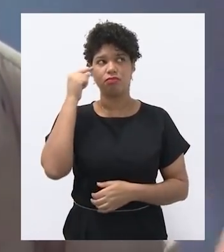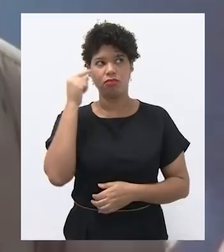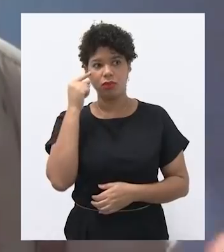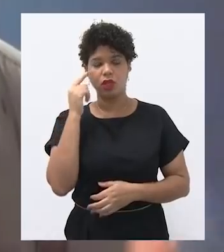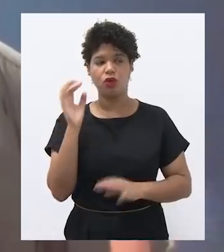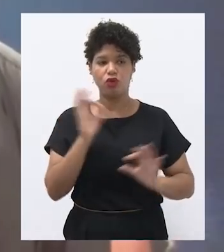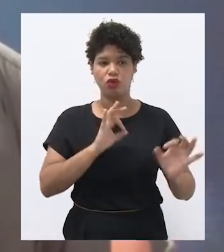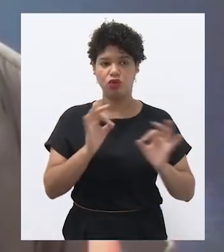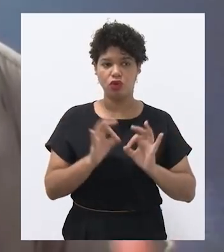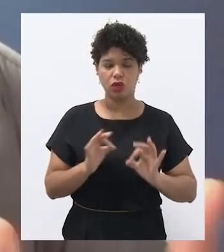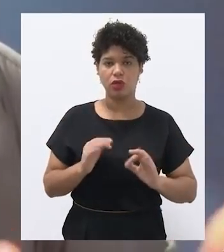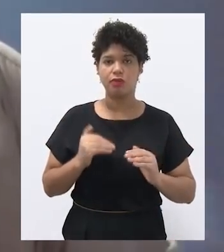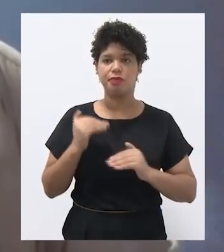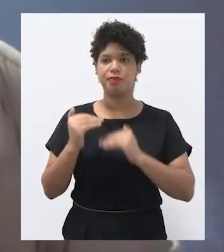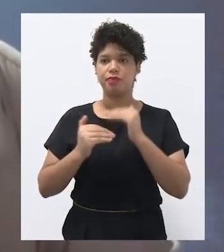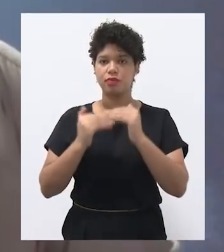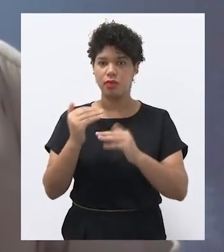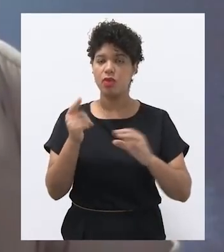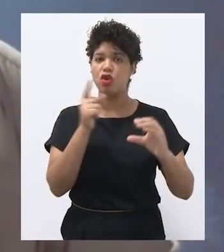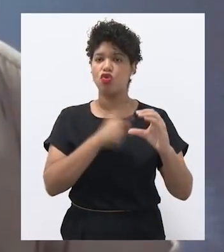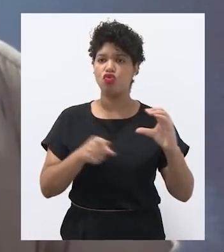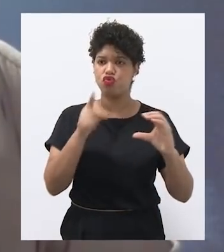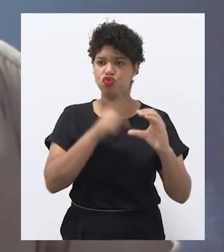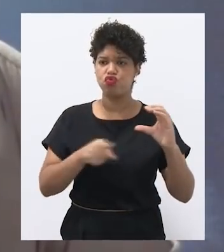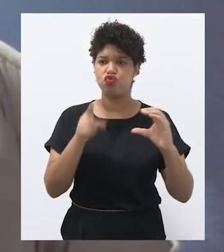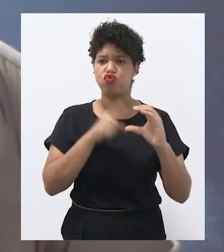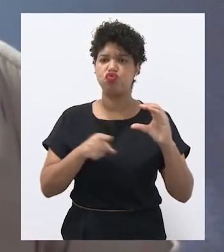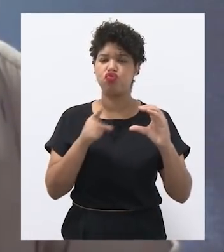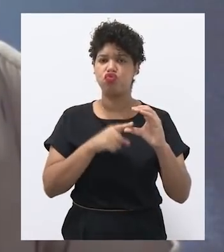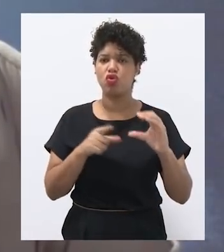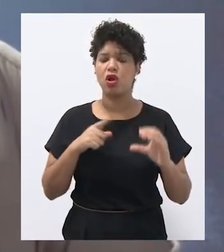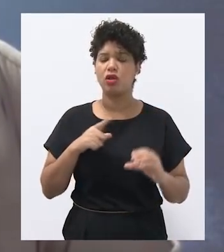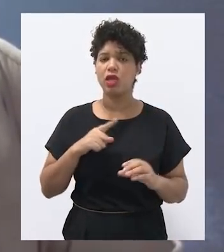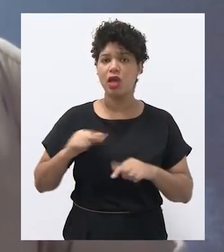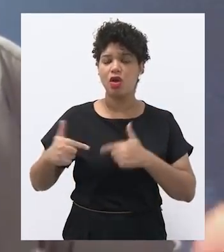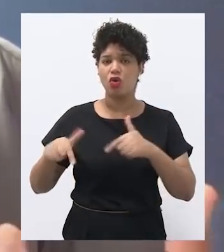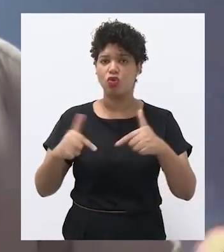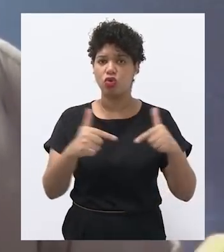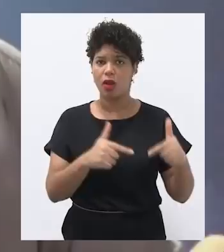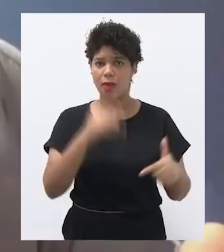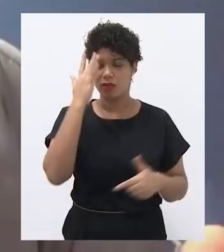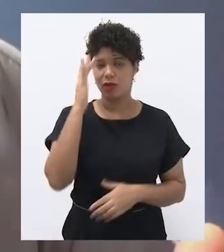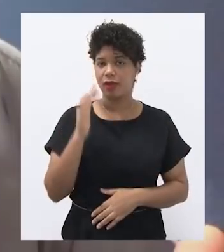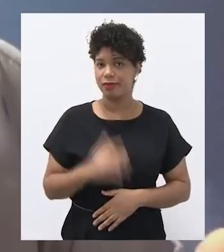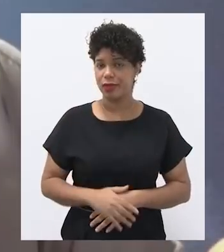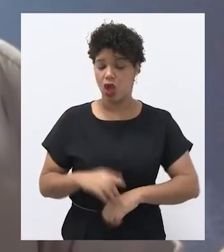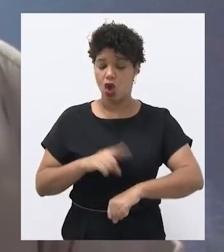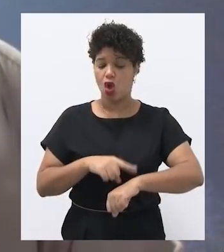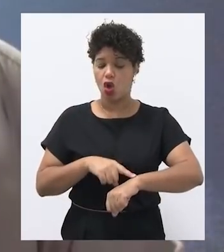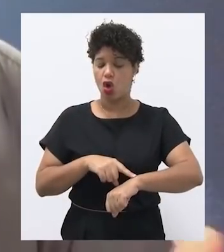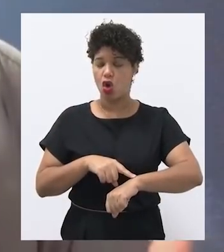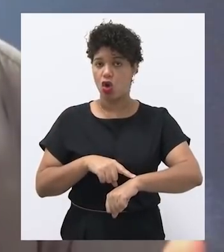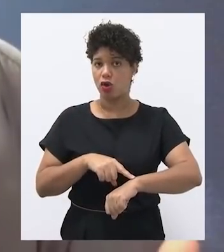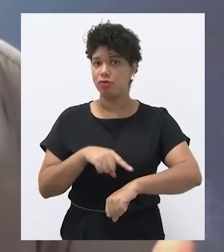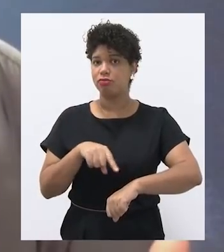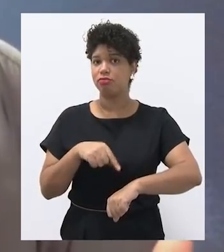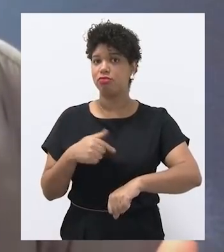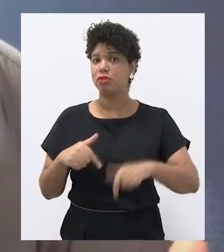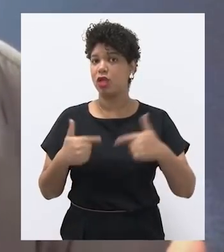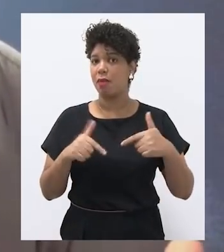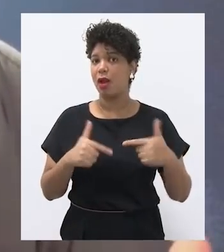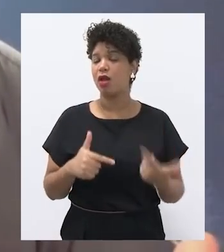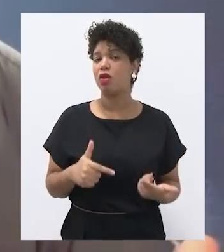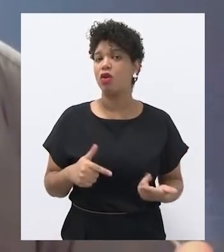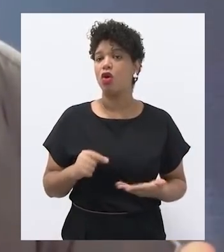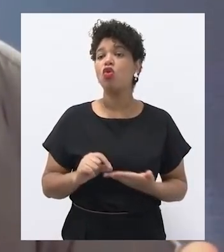os processos, os fluxos dentro da rotina do trabalhador, a quantidade de horas trabalhadas, porque um aumento no volume de horas